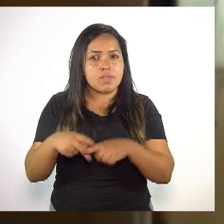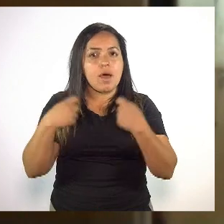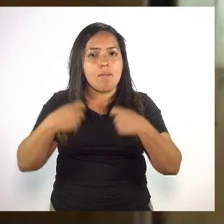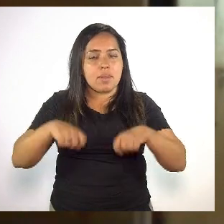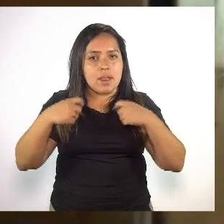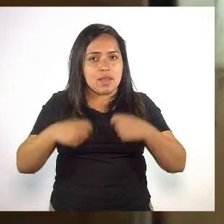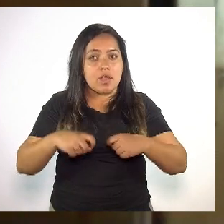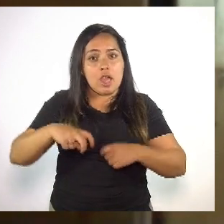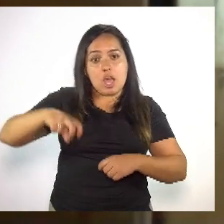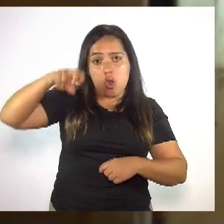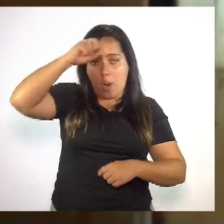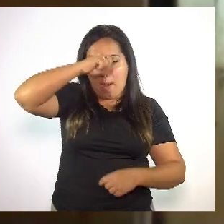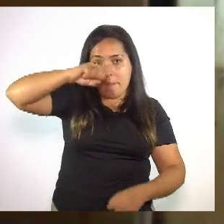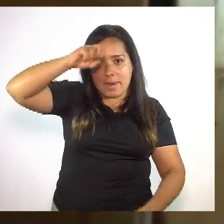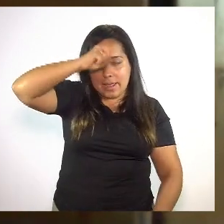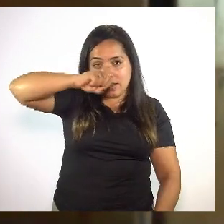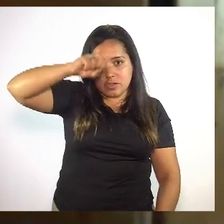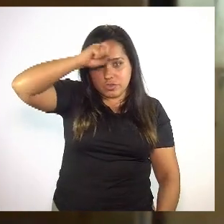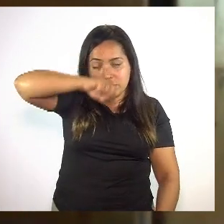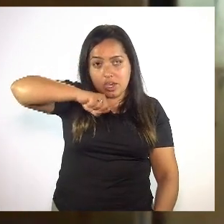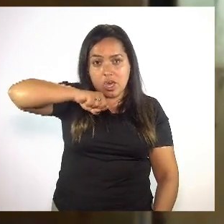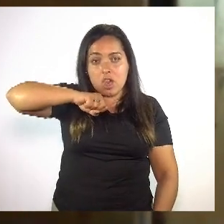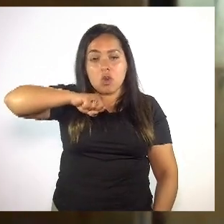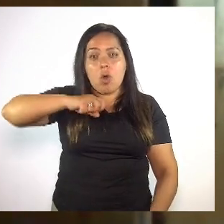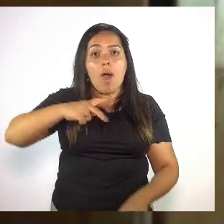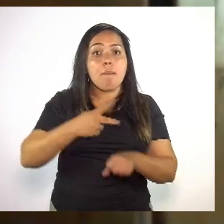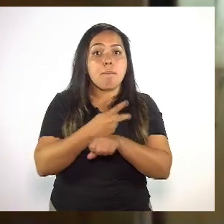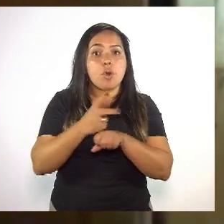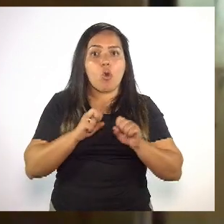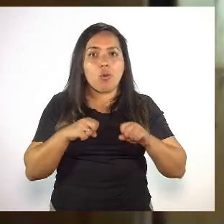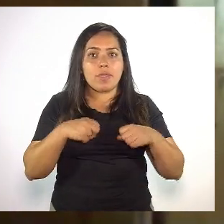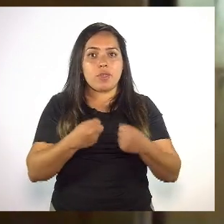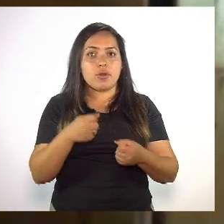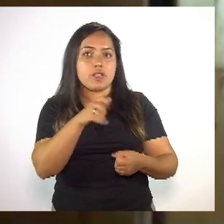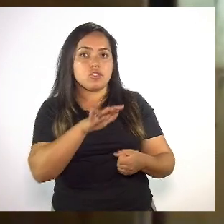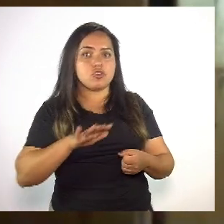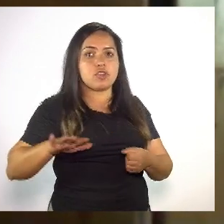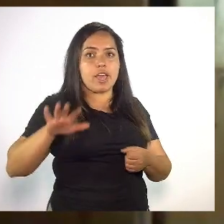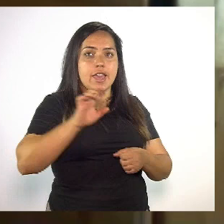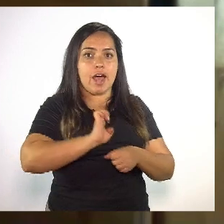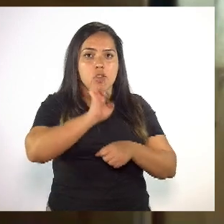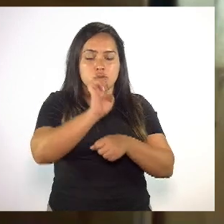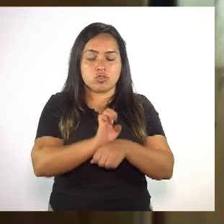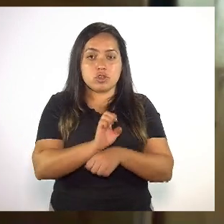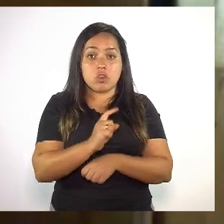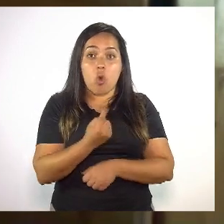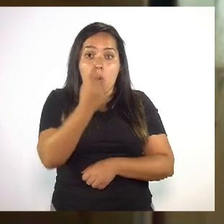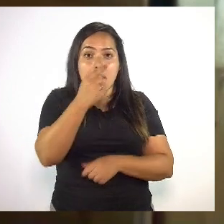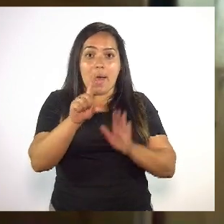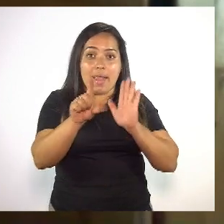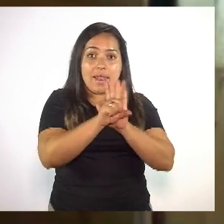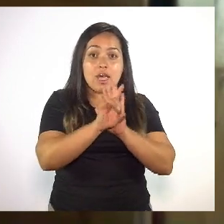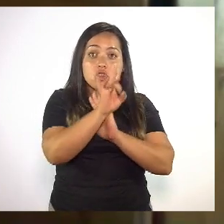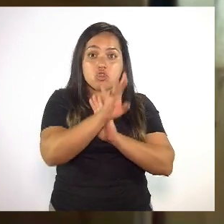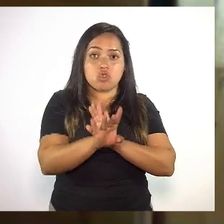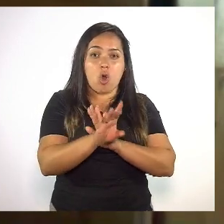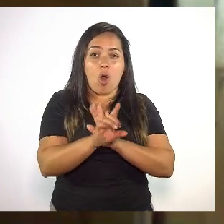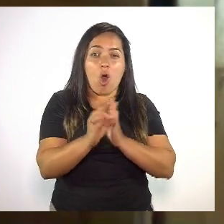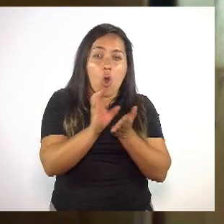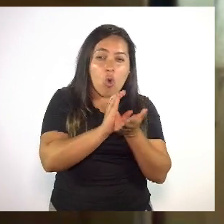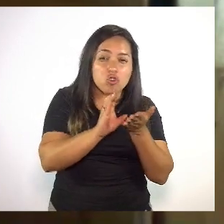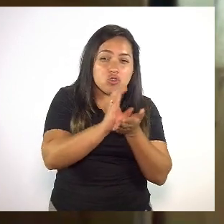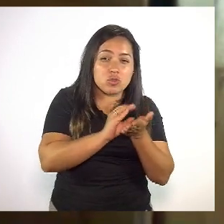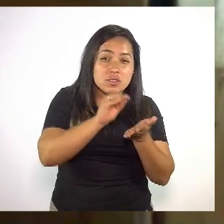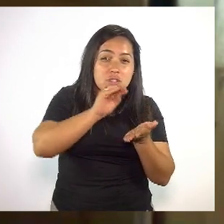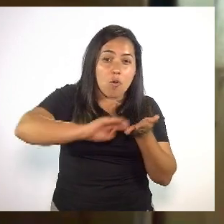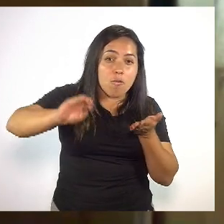a douta Procuradoria-Geral do Estado que uma lei só é inconstitucional quando julgada